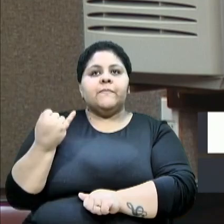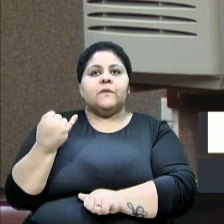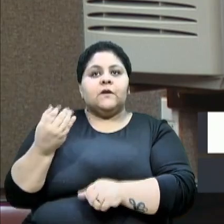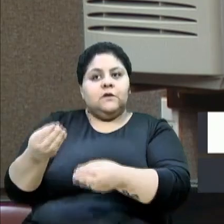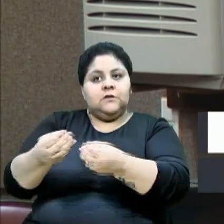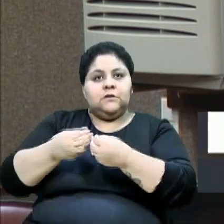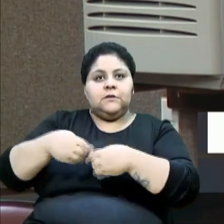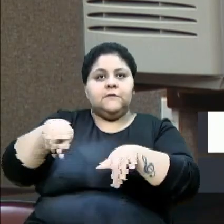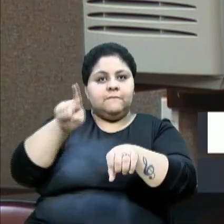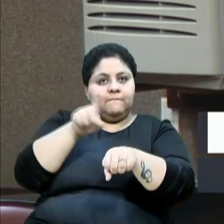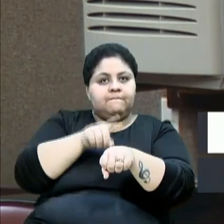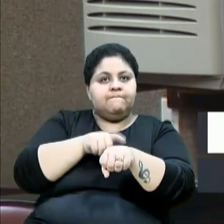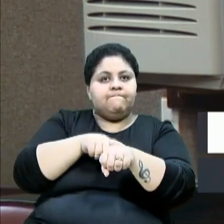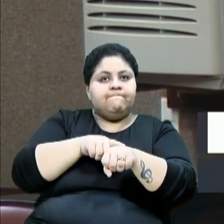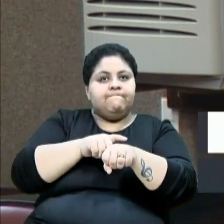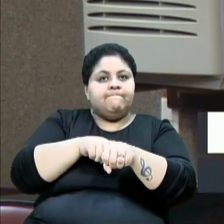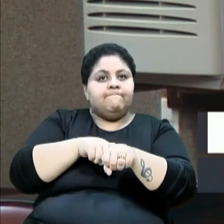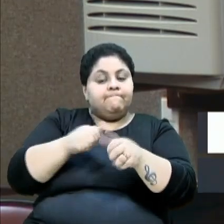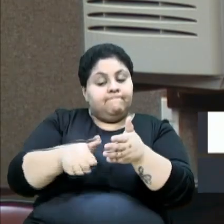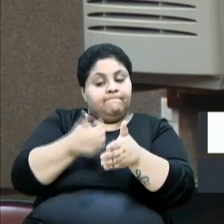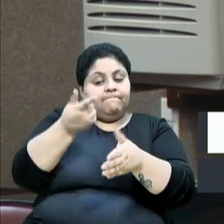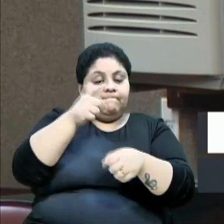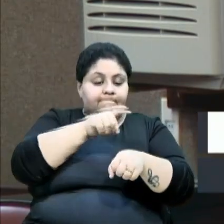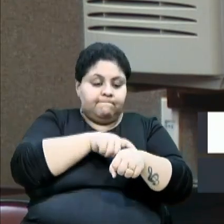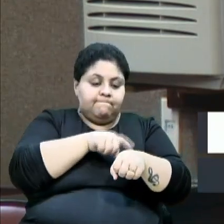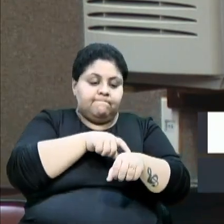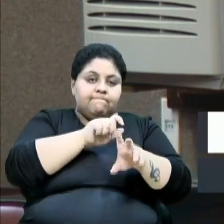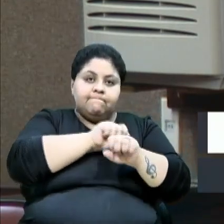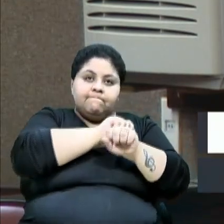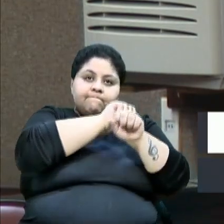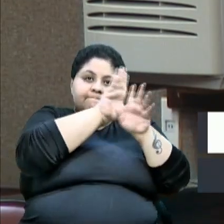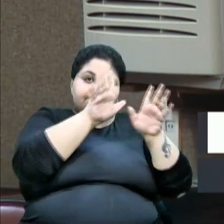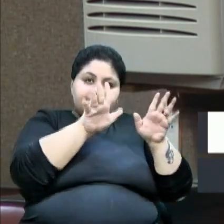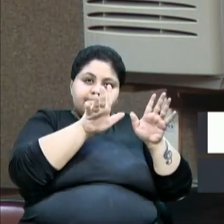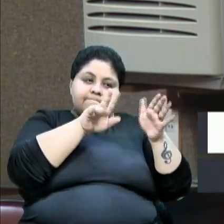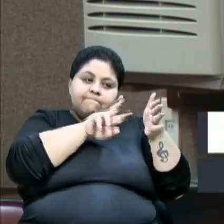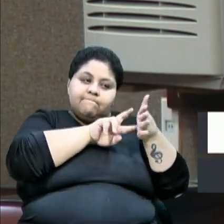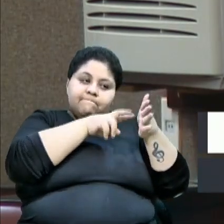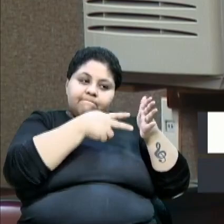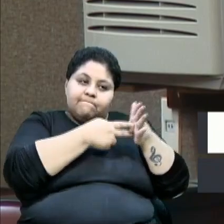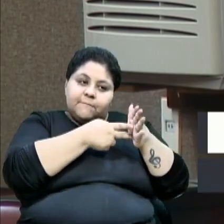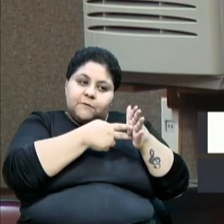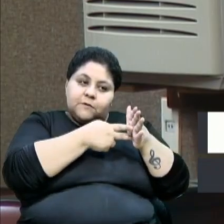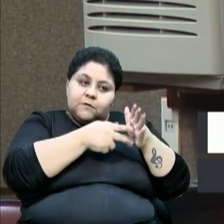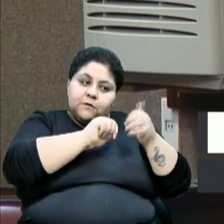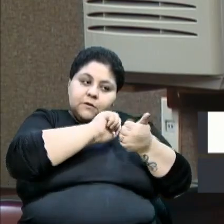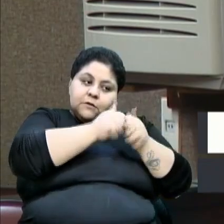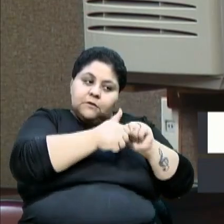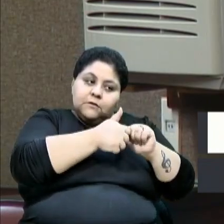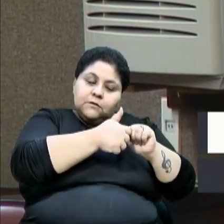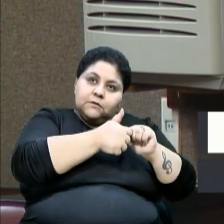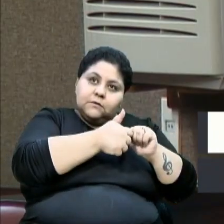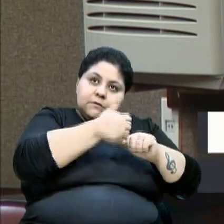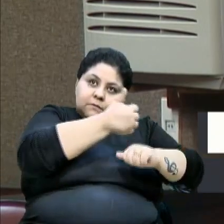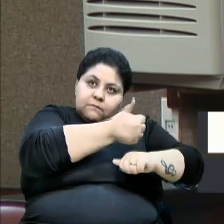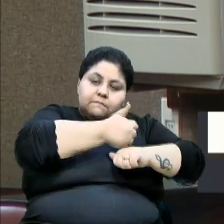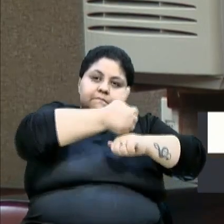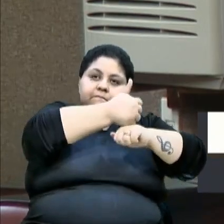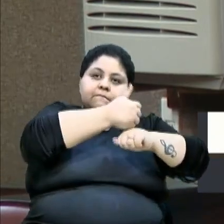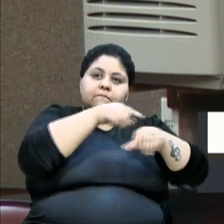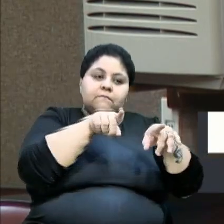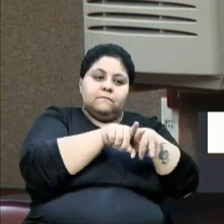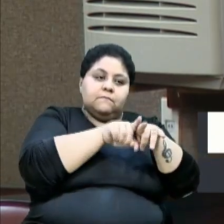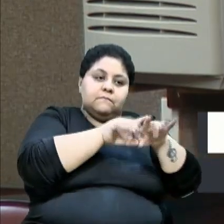né? Otimiza, deixa claro o que é o esporte profissional, da maior segurança jurídica, e a adequação